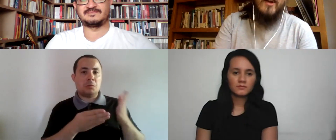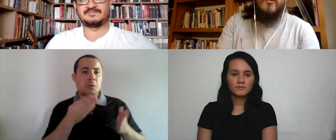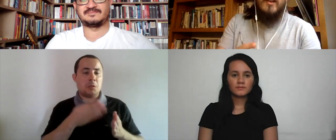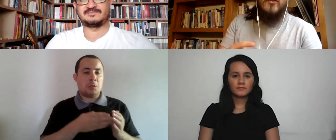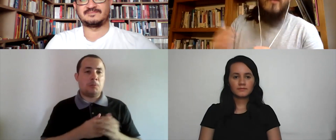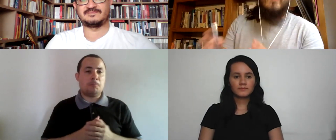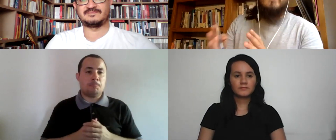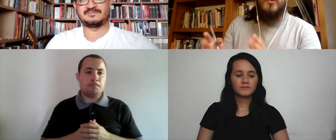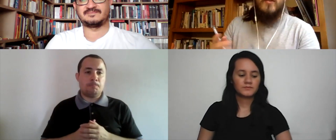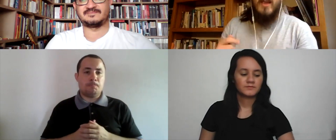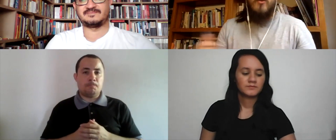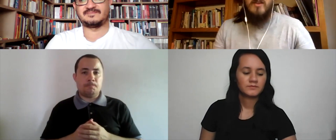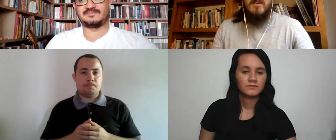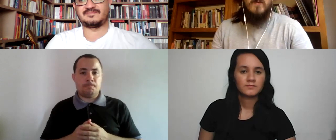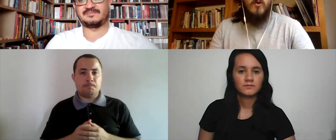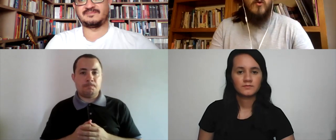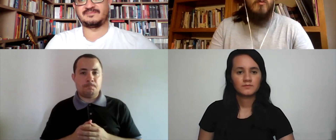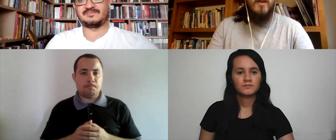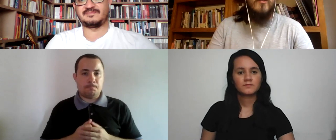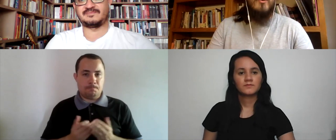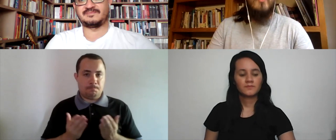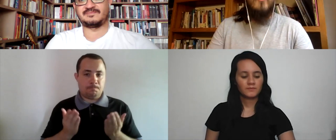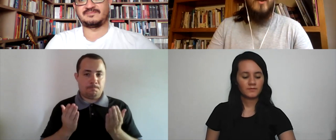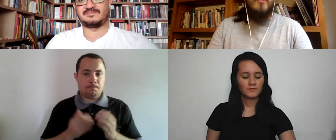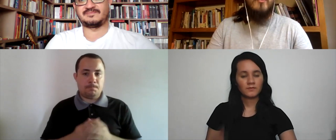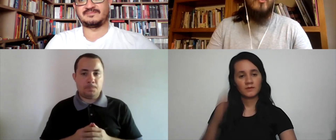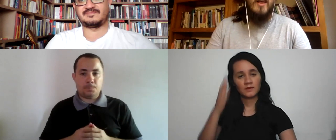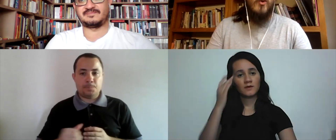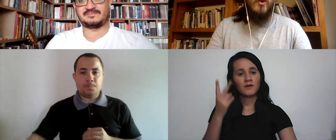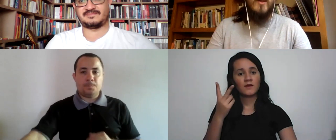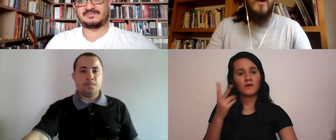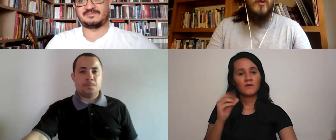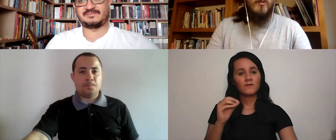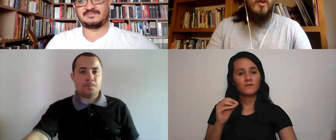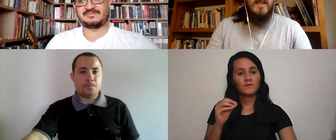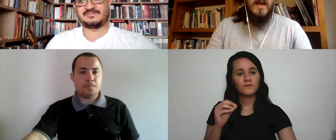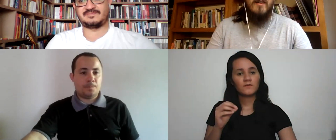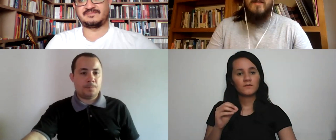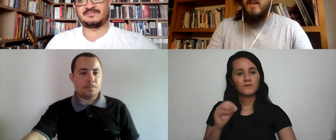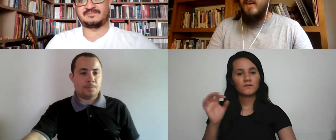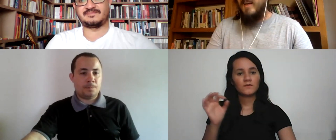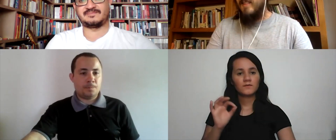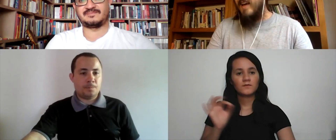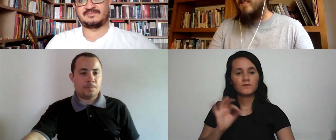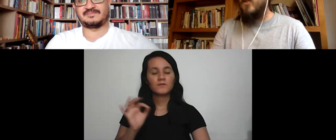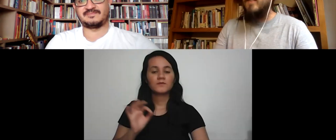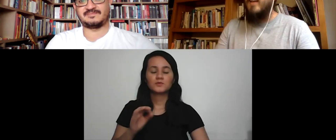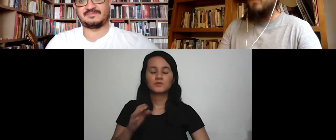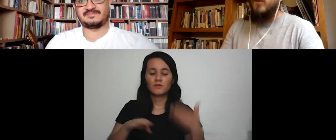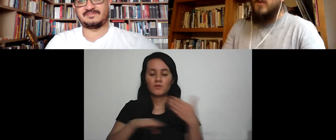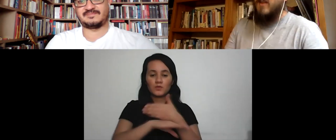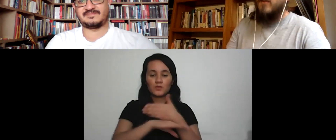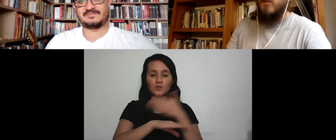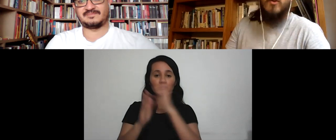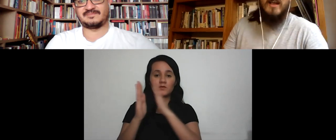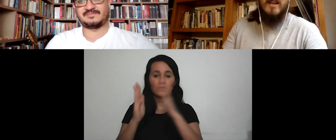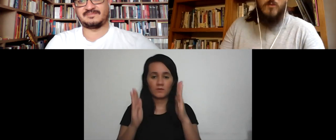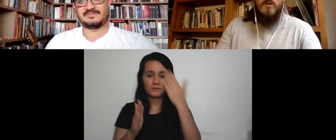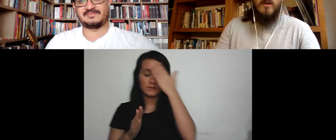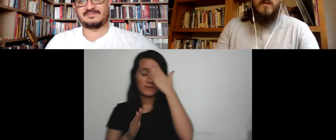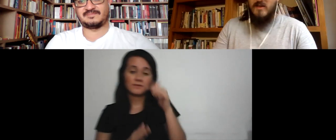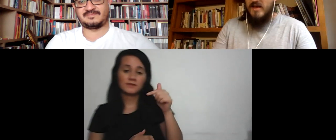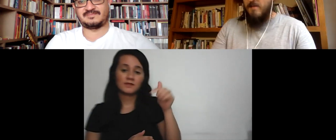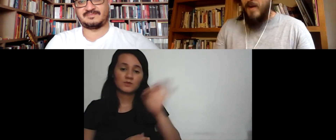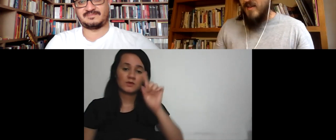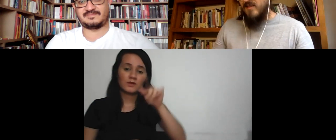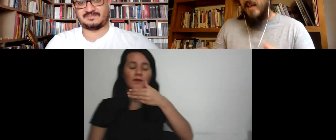é claro, só 20%, como a gente falou no começo, dos leitores frequentam bibliotecas, né? E desses, só 7% são bibliotecas